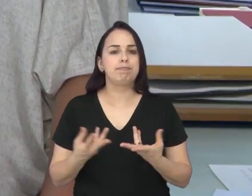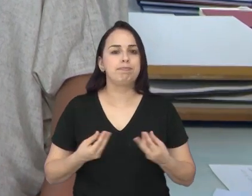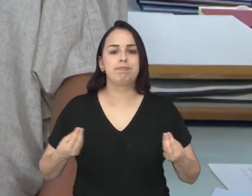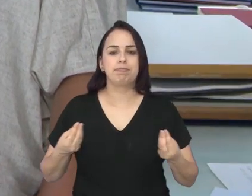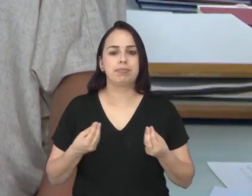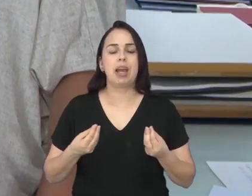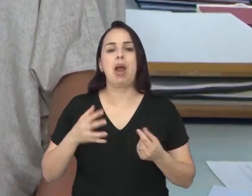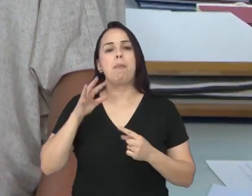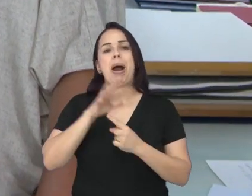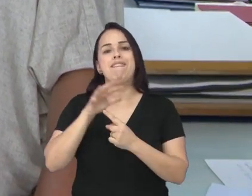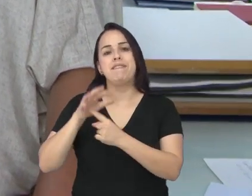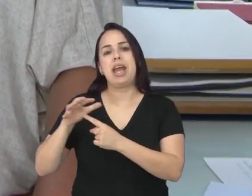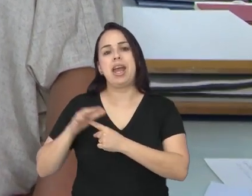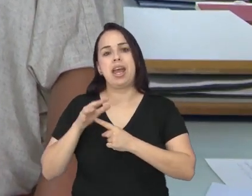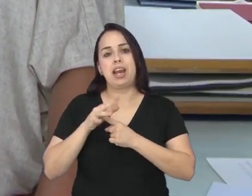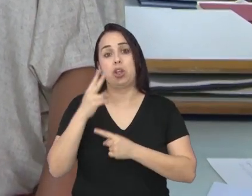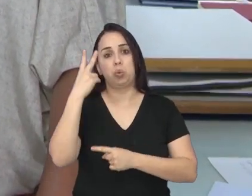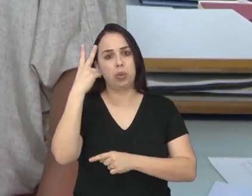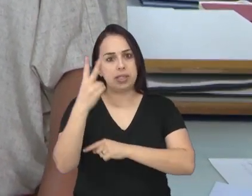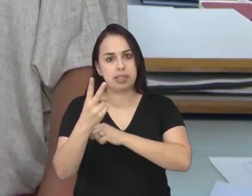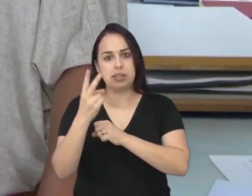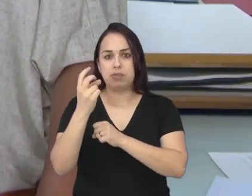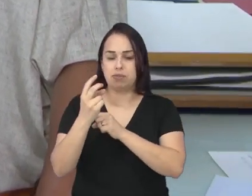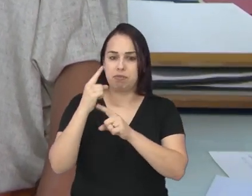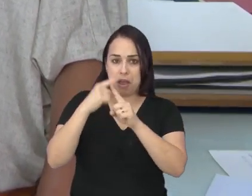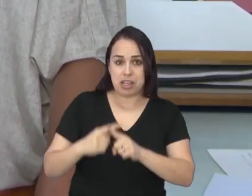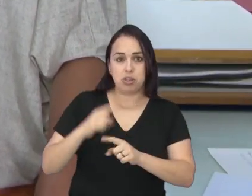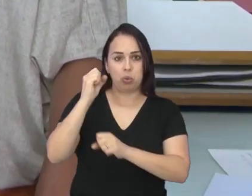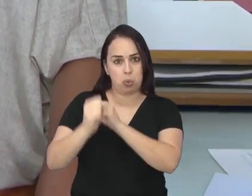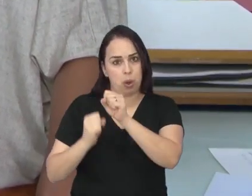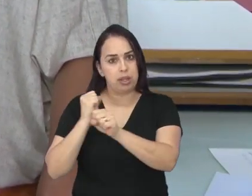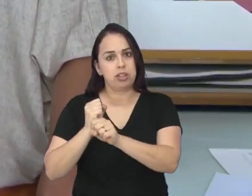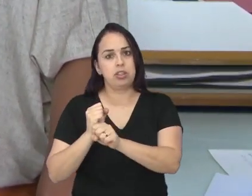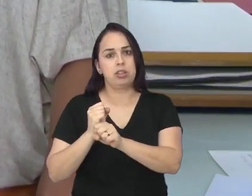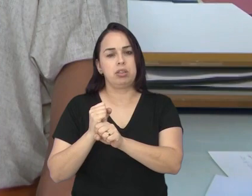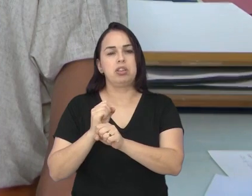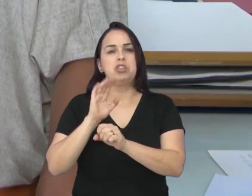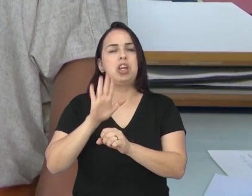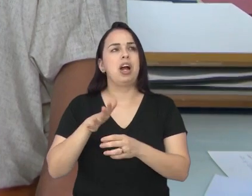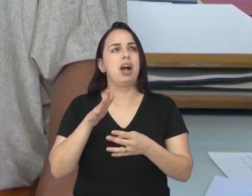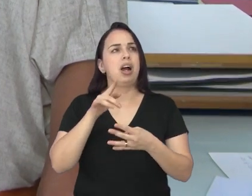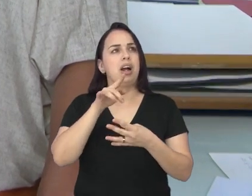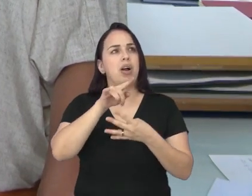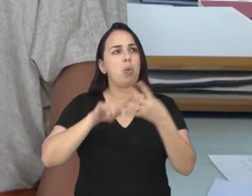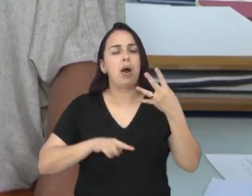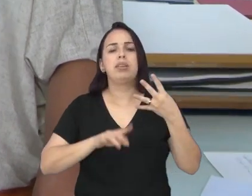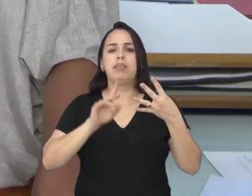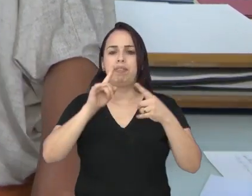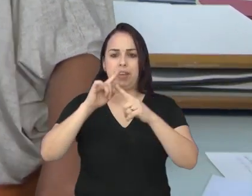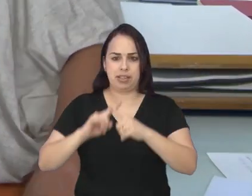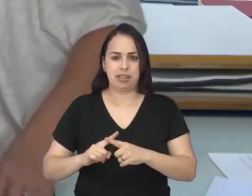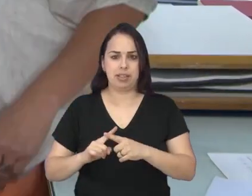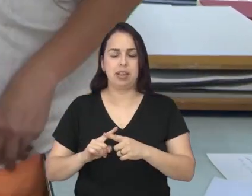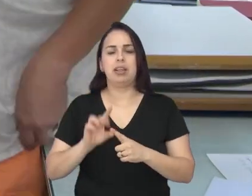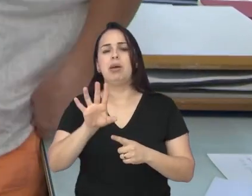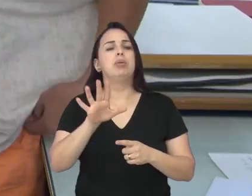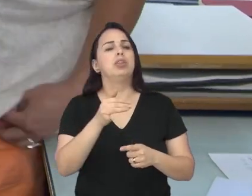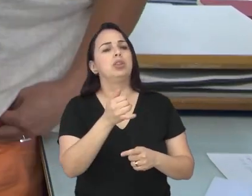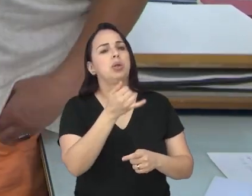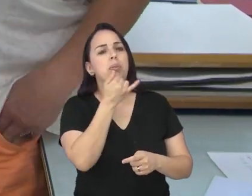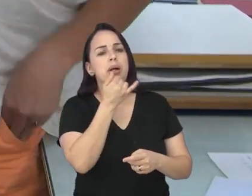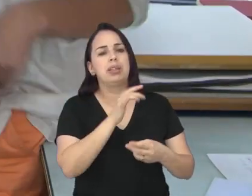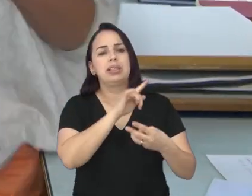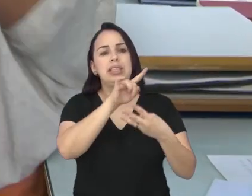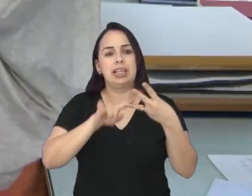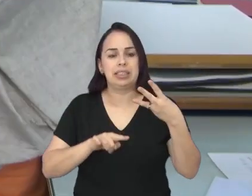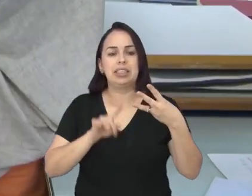verdade, isso é uma feira que a gente faz 2 vezes ao ano. Ela já aconteceu 4 vezes, Cláudia? 3 vezes. Né? 3 vezes.